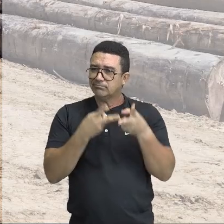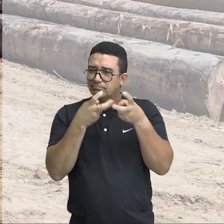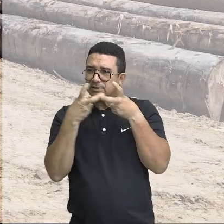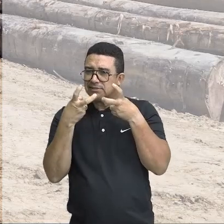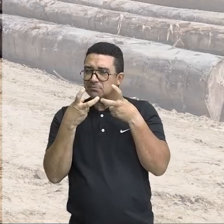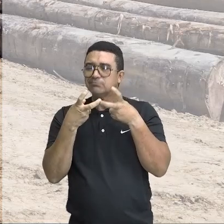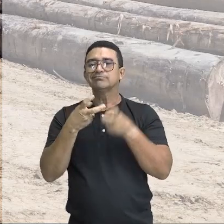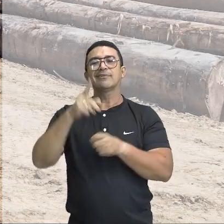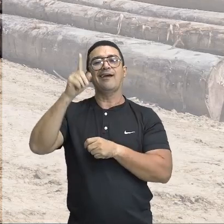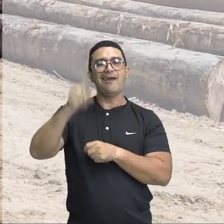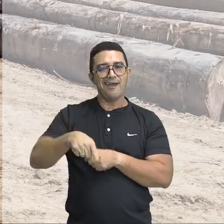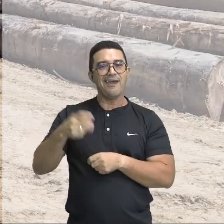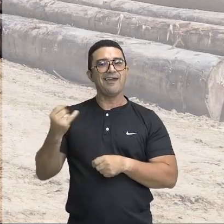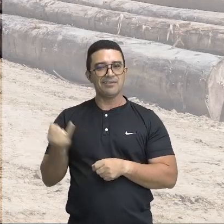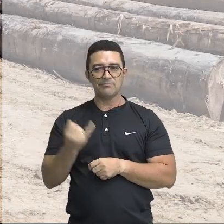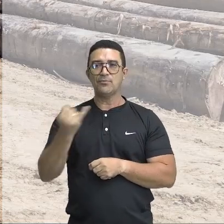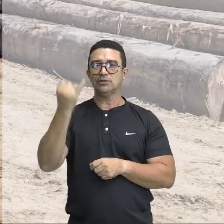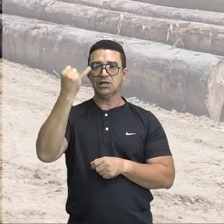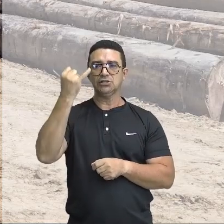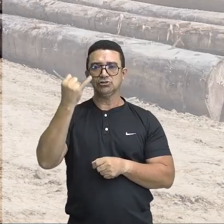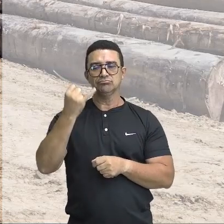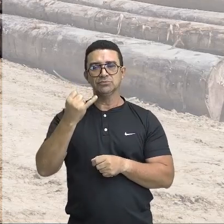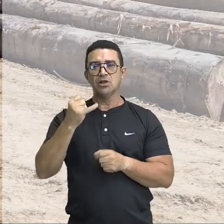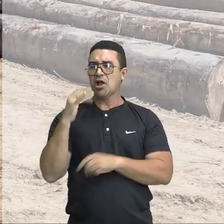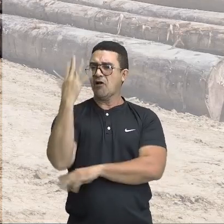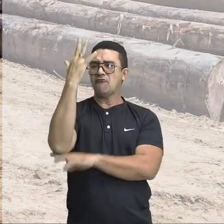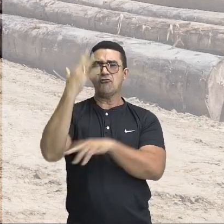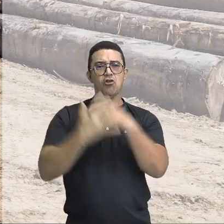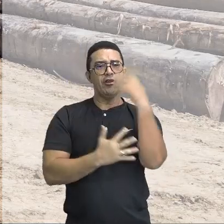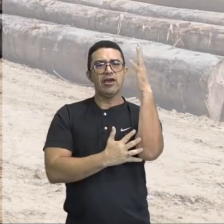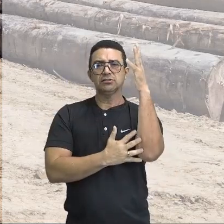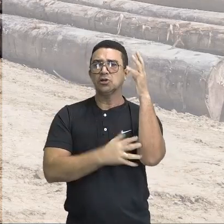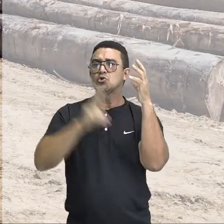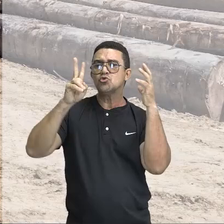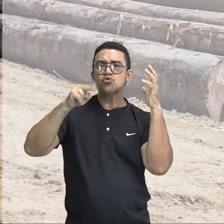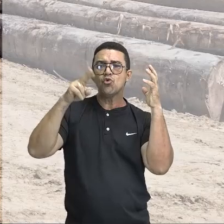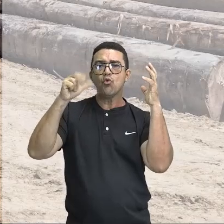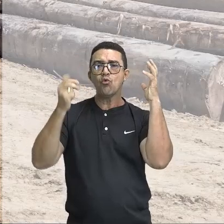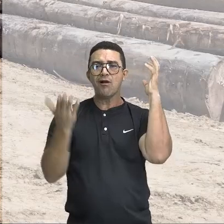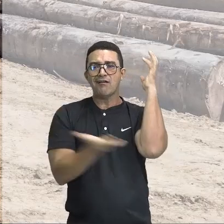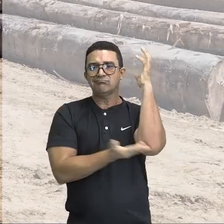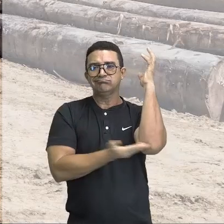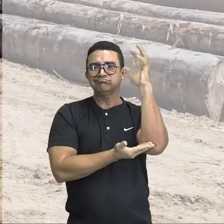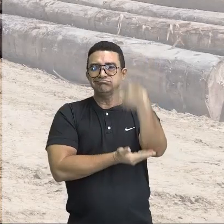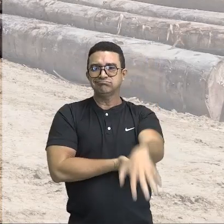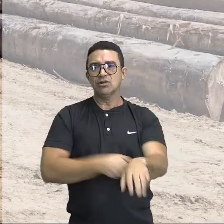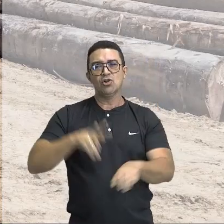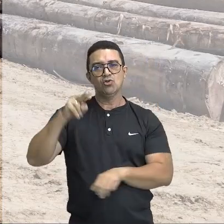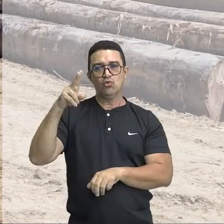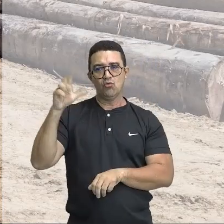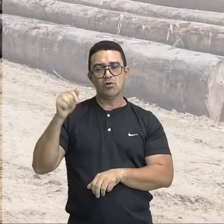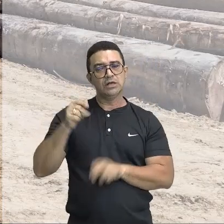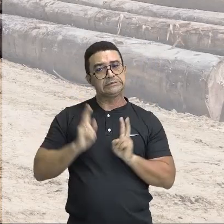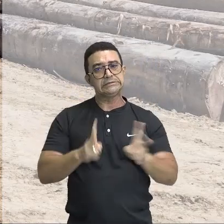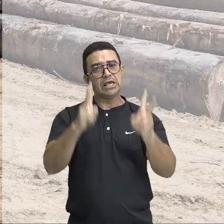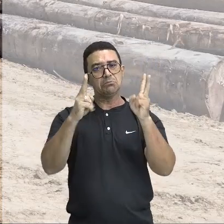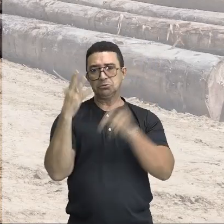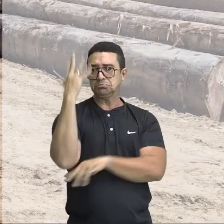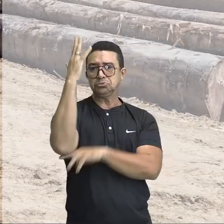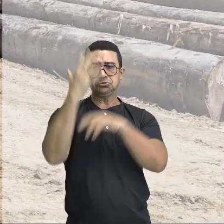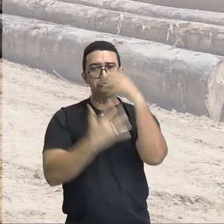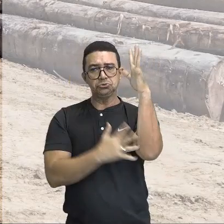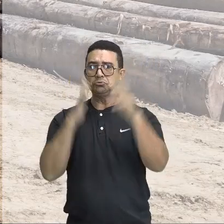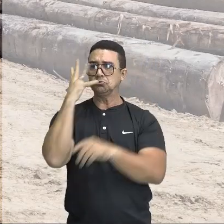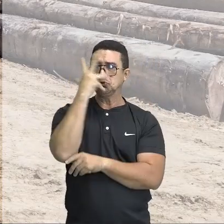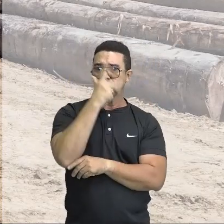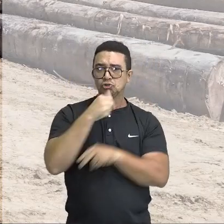termos esta floresta em pé, esse tapete verde, e não assim, desse jeito, professora.